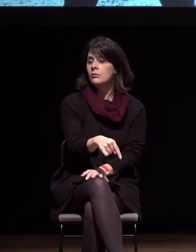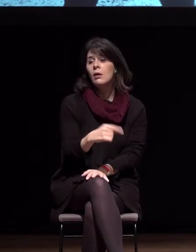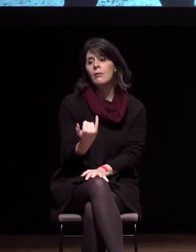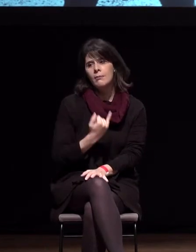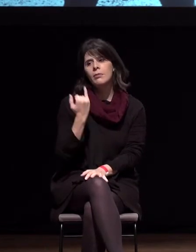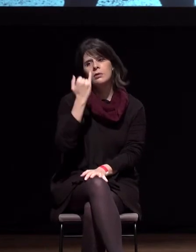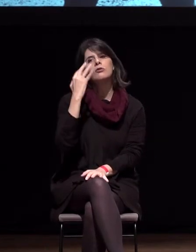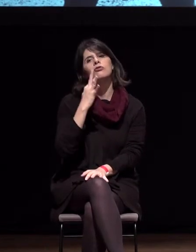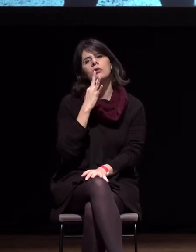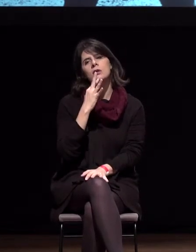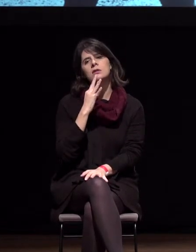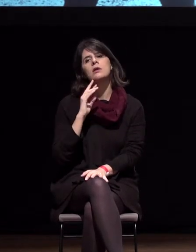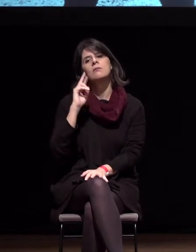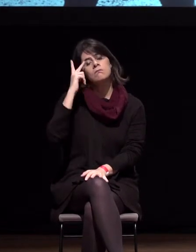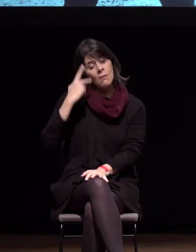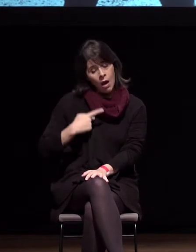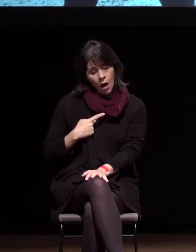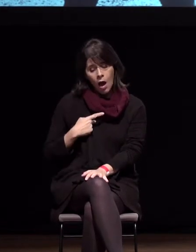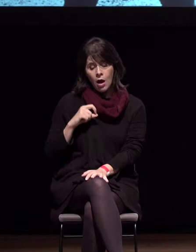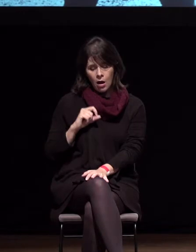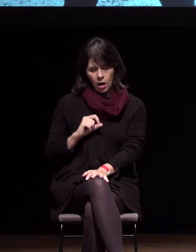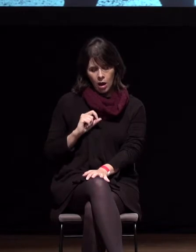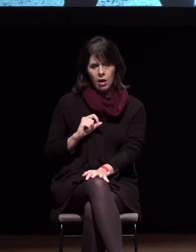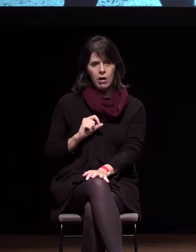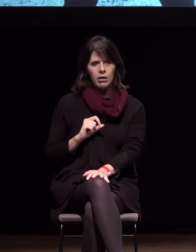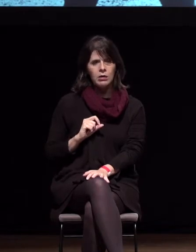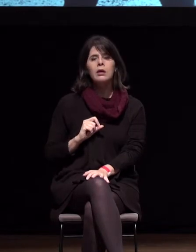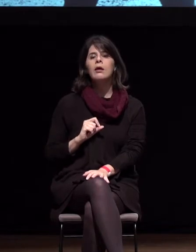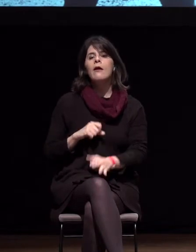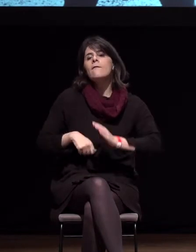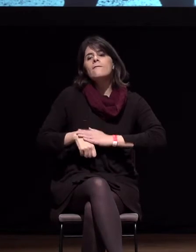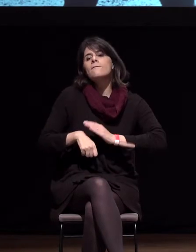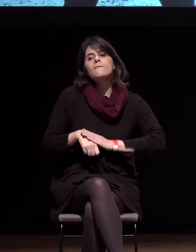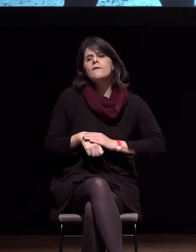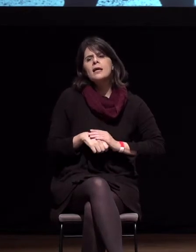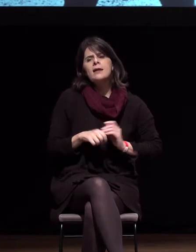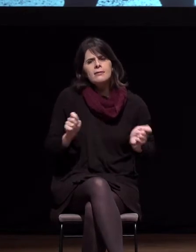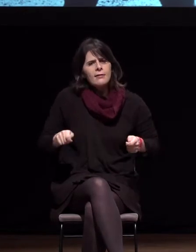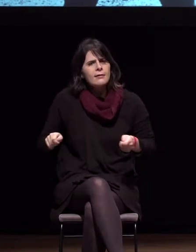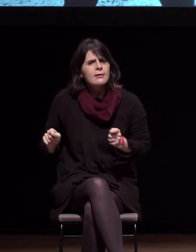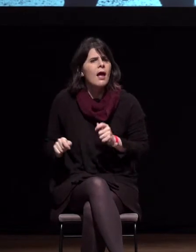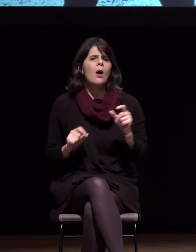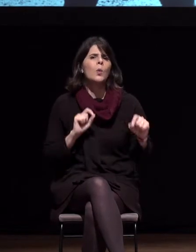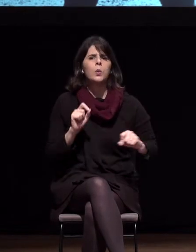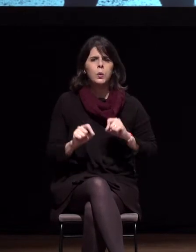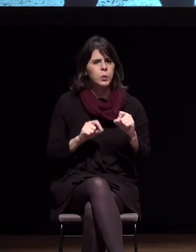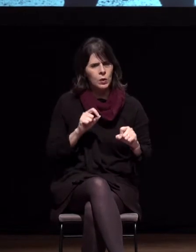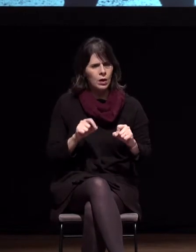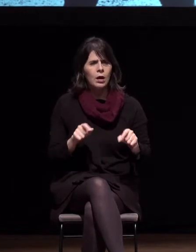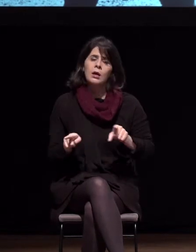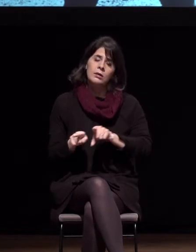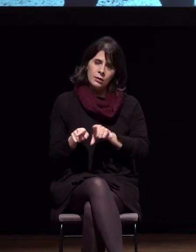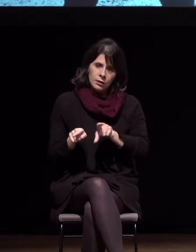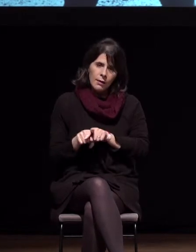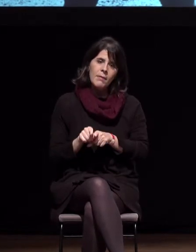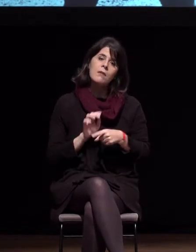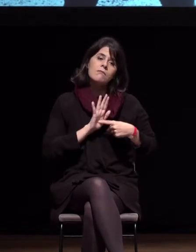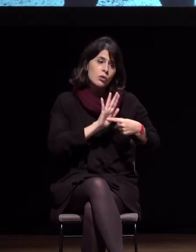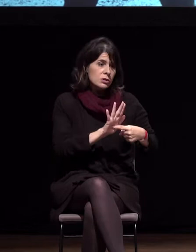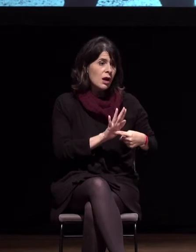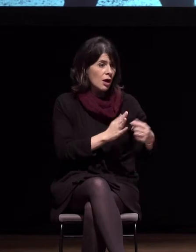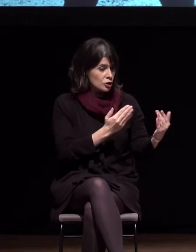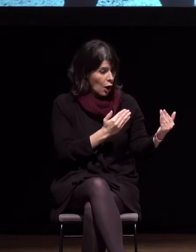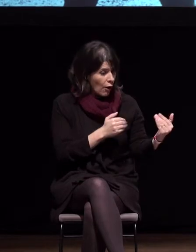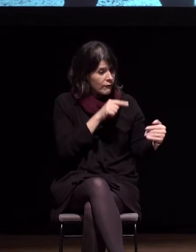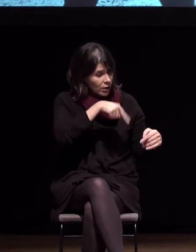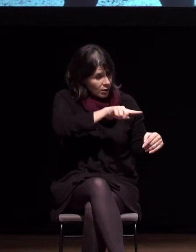quem somos, o que podemos fazer, mostrar para os nossos jovens, nossos estudantes, que os lugares têm histórias e nós